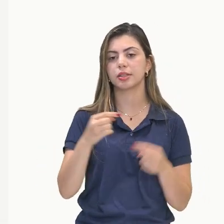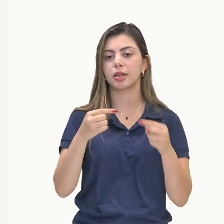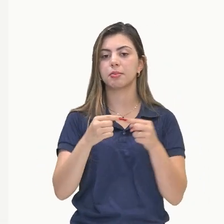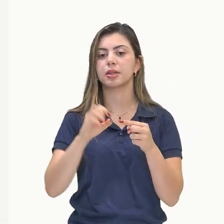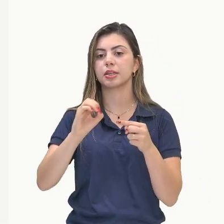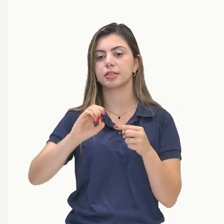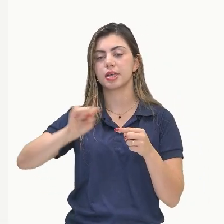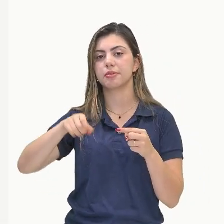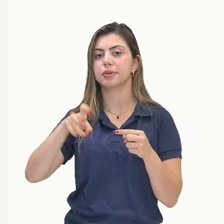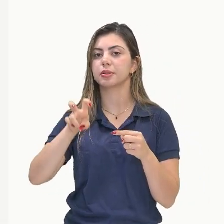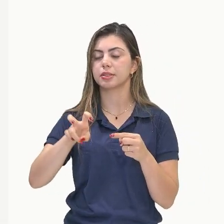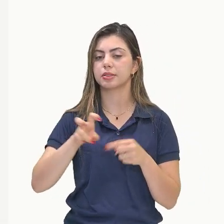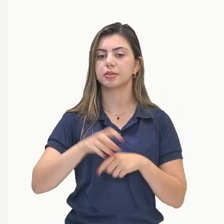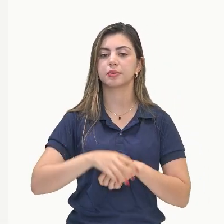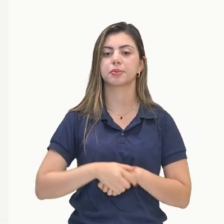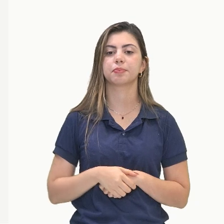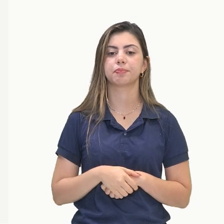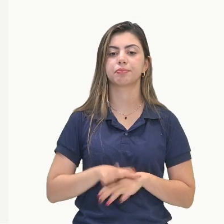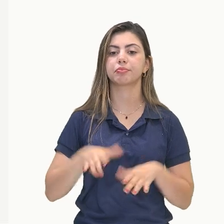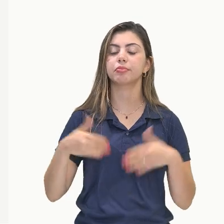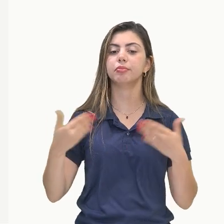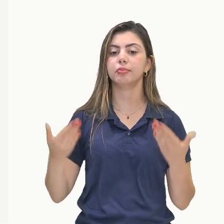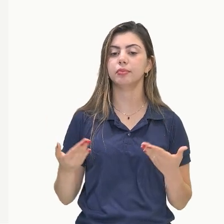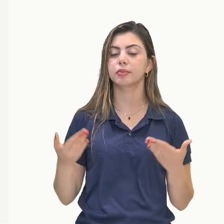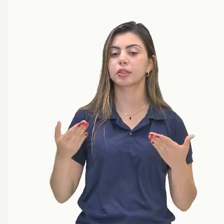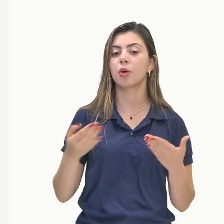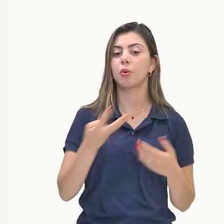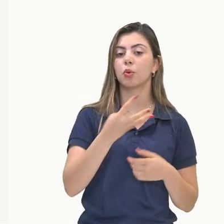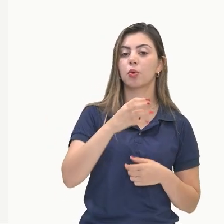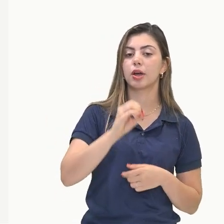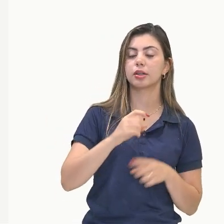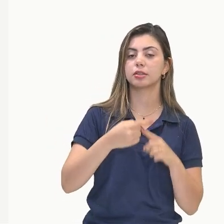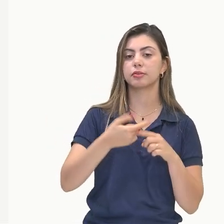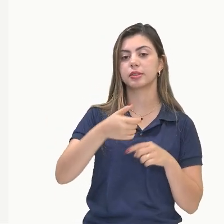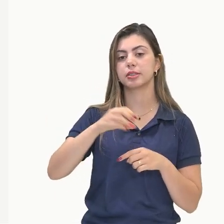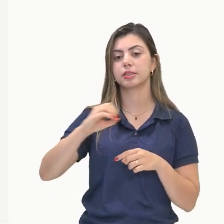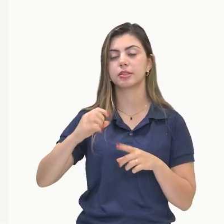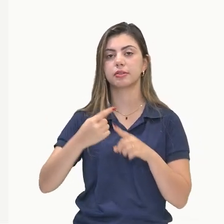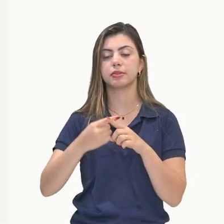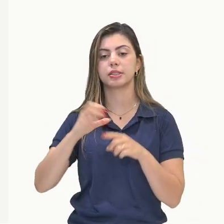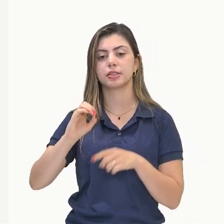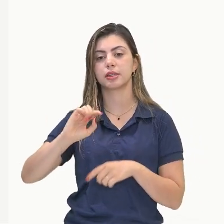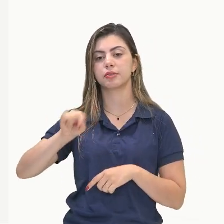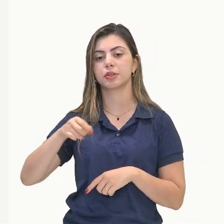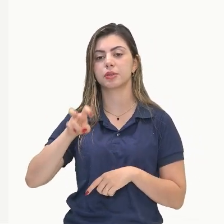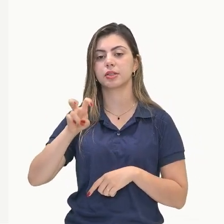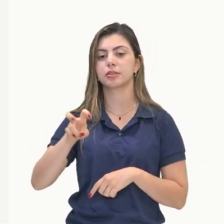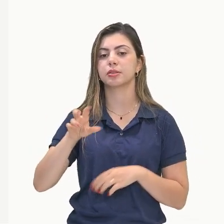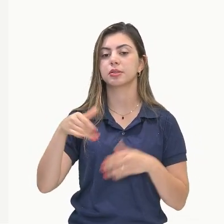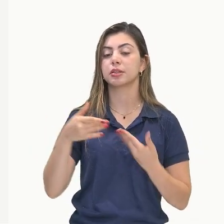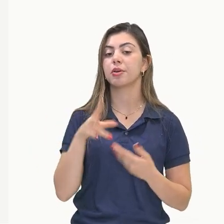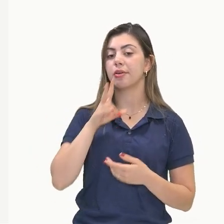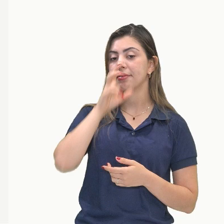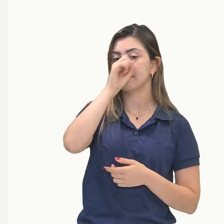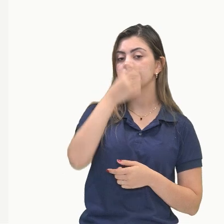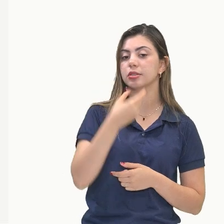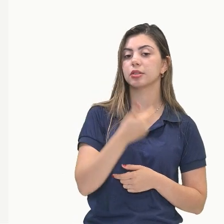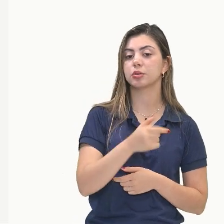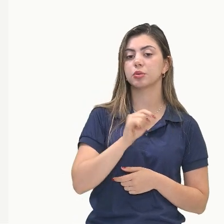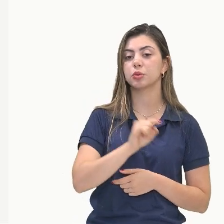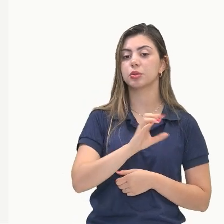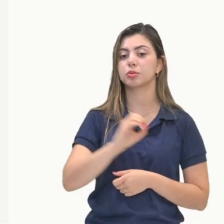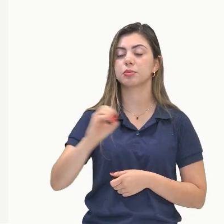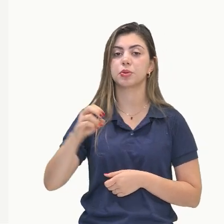vale 0,5. Então aqui, ó, 40 vezes 100 vezes 0,5, eu tenho uma força de 2.000